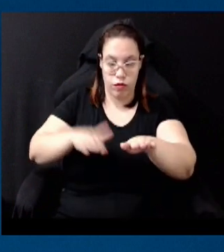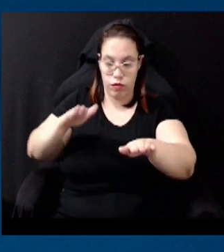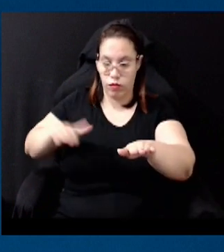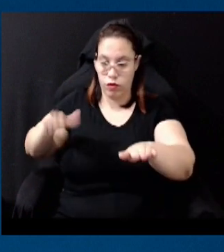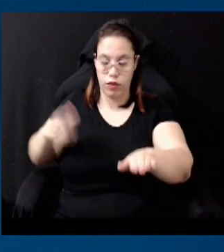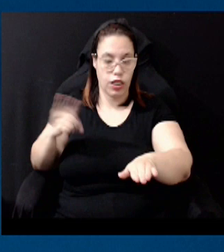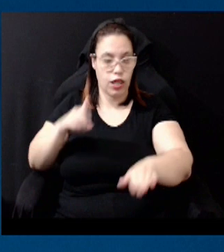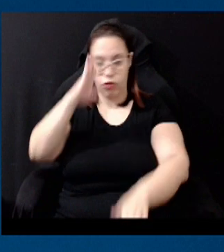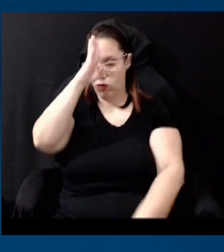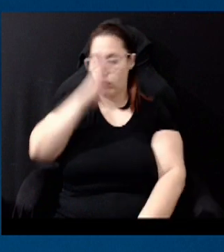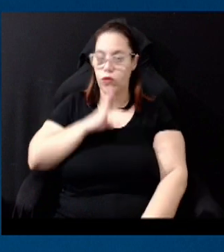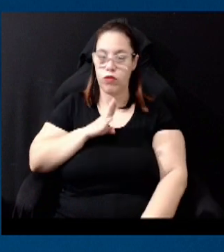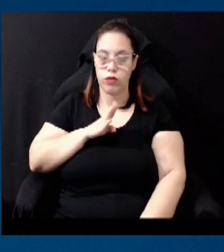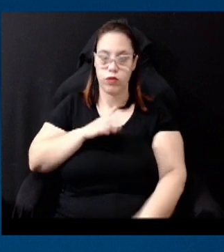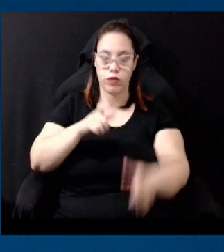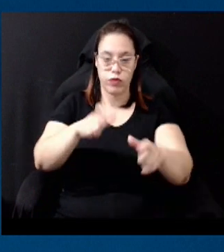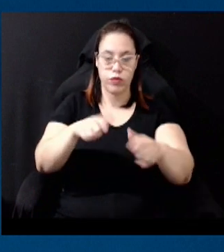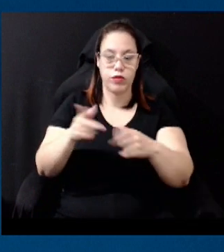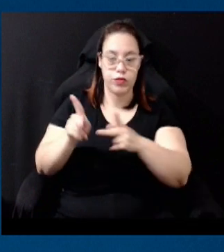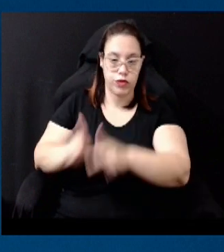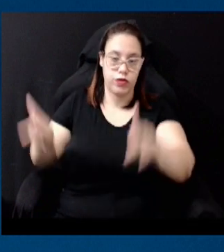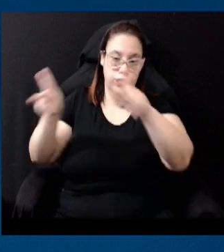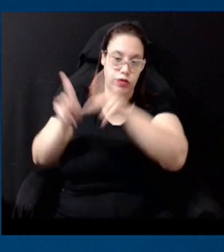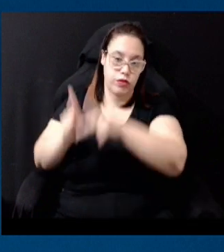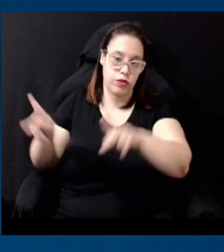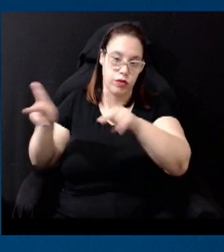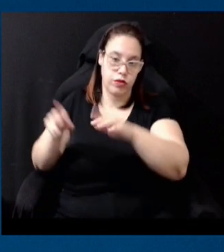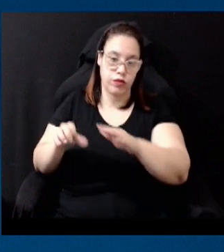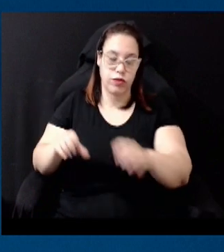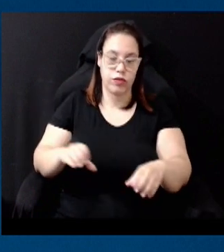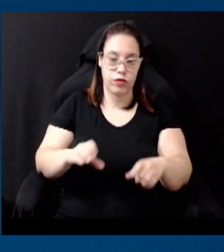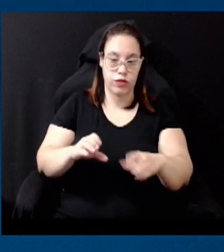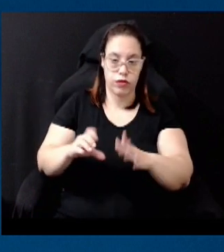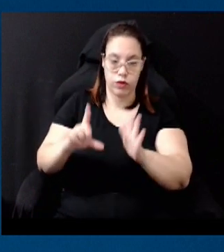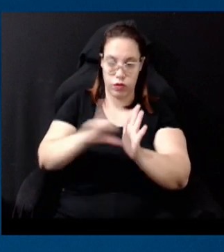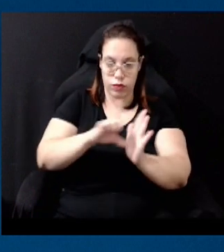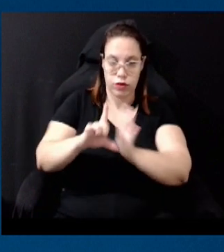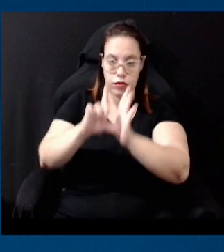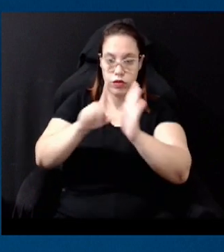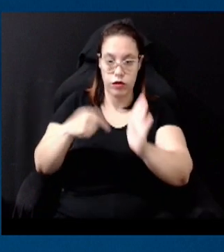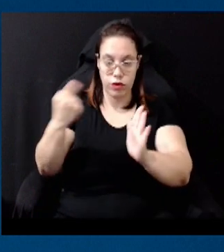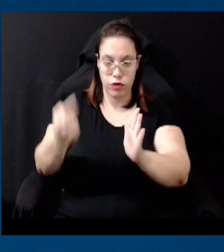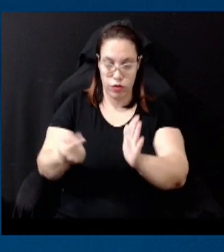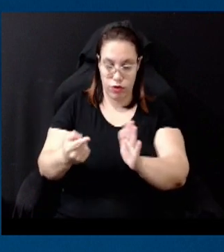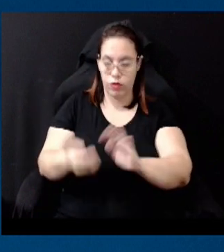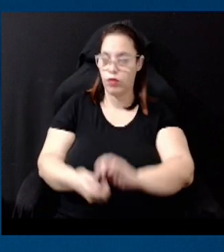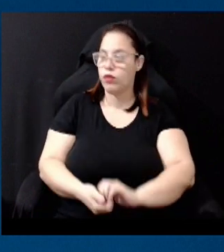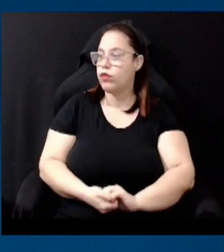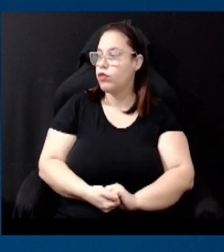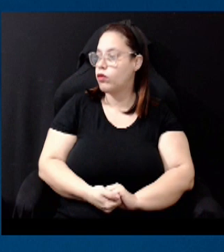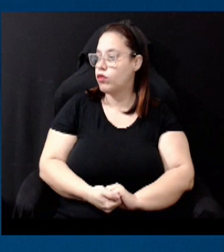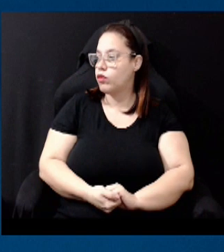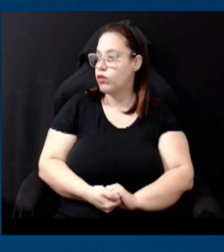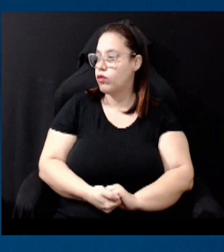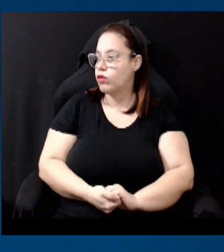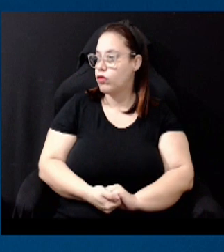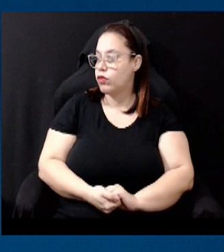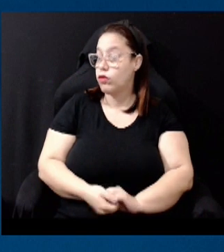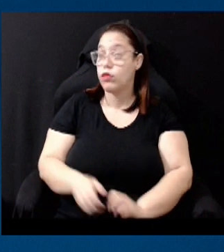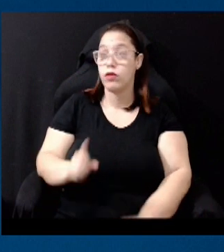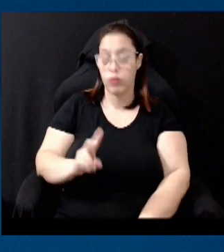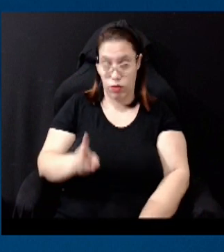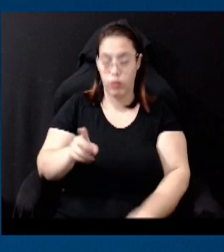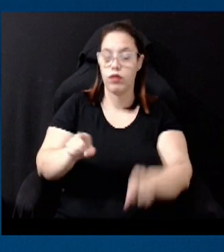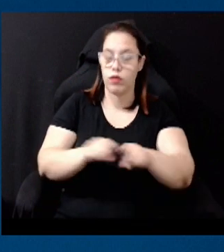localizados em shopping centers, centros comerciais e outros estabelecimentos. Na sequência, será